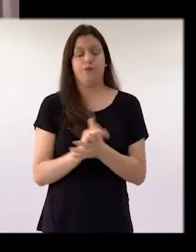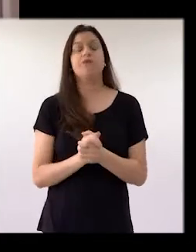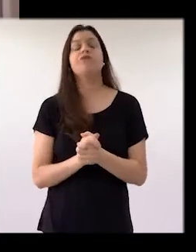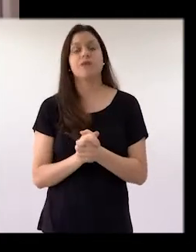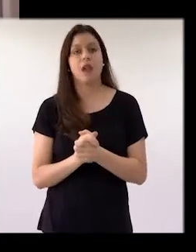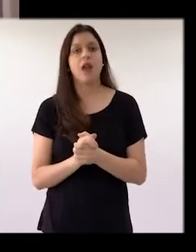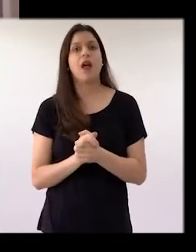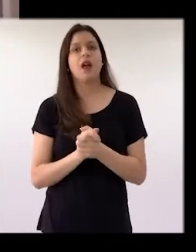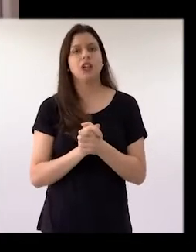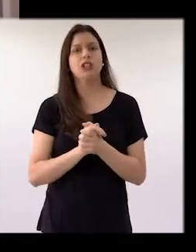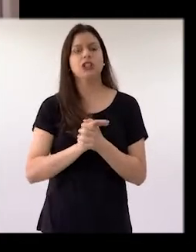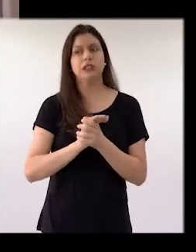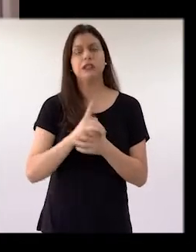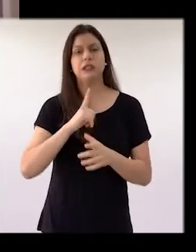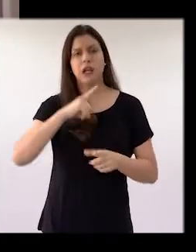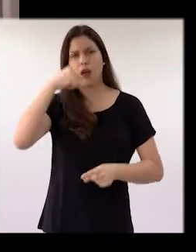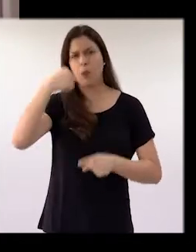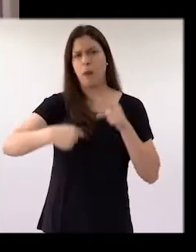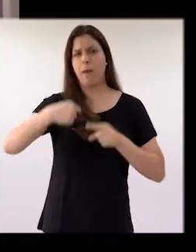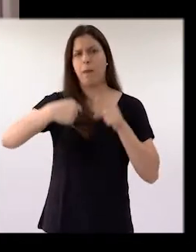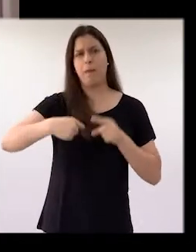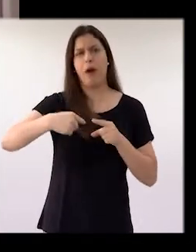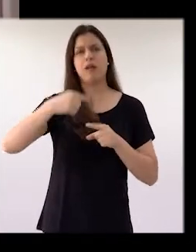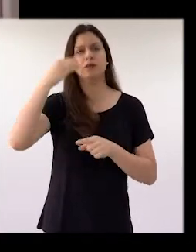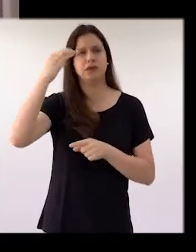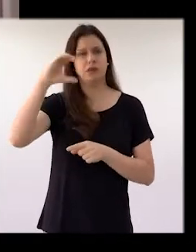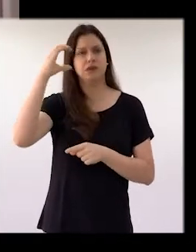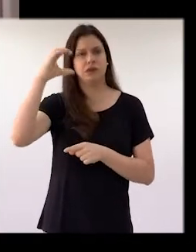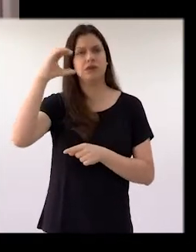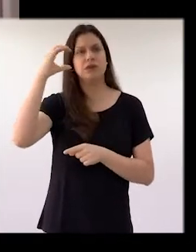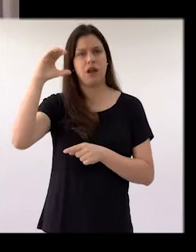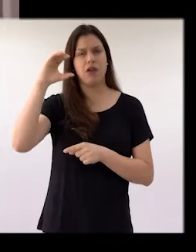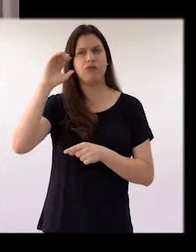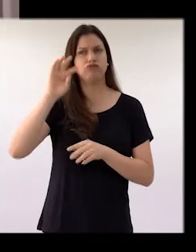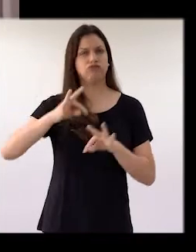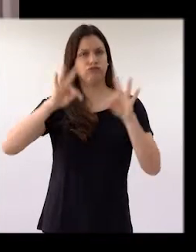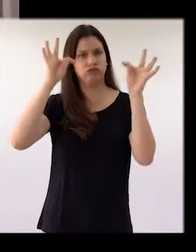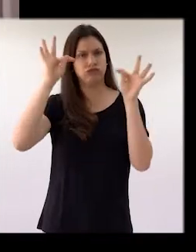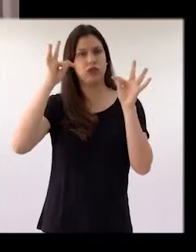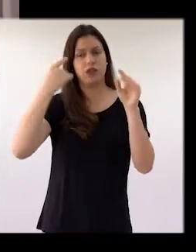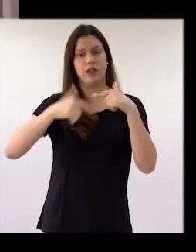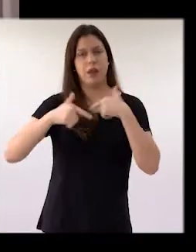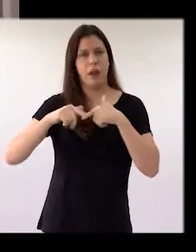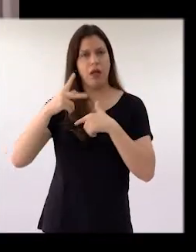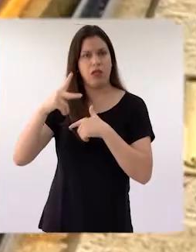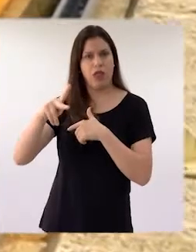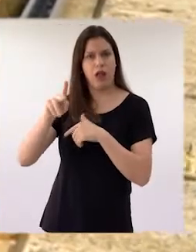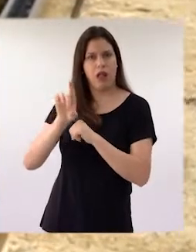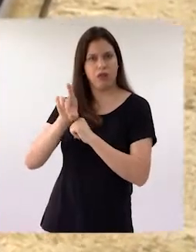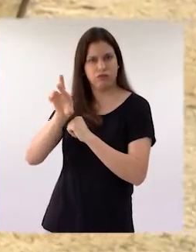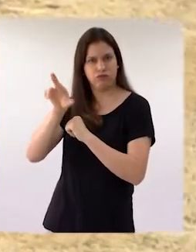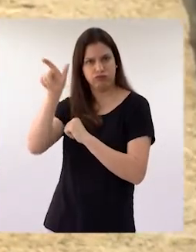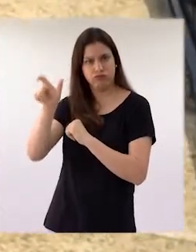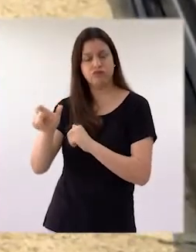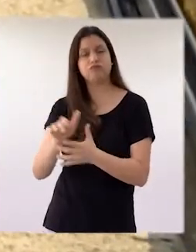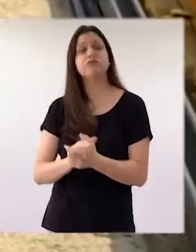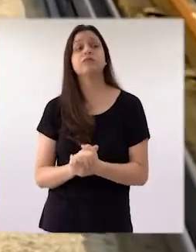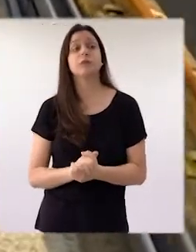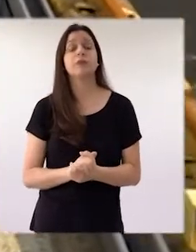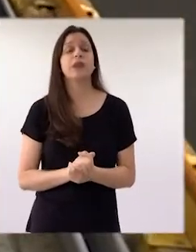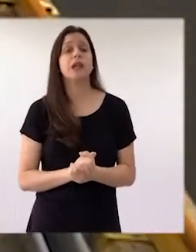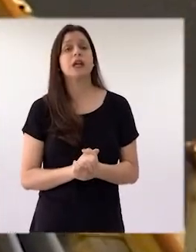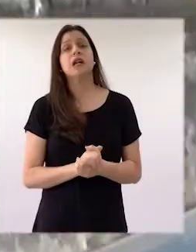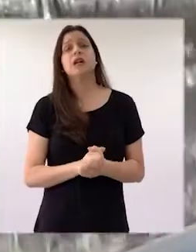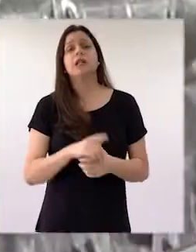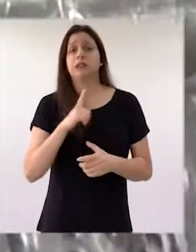isso enriqueceu muito, né, o debate, principalmente científico, aí, no trabalho dela, né? Lidar com duas áreas